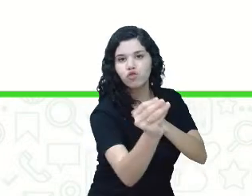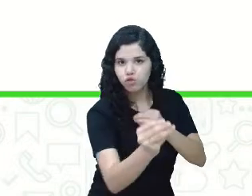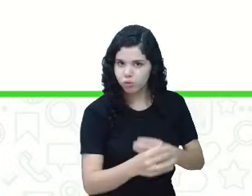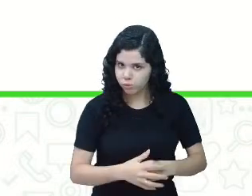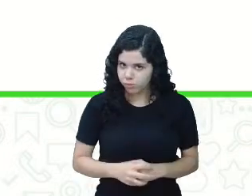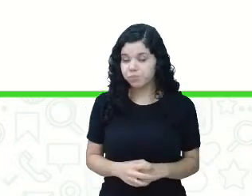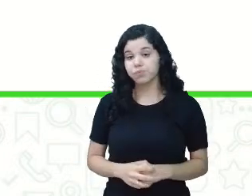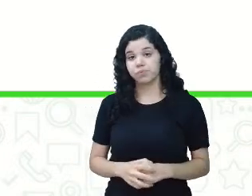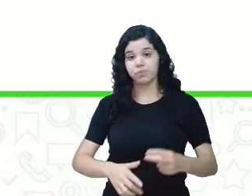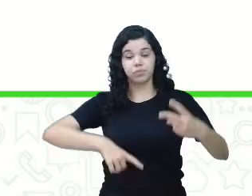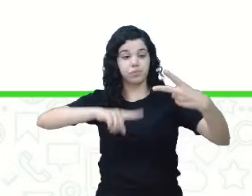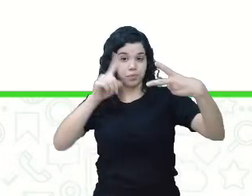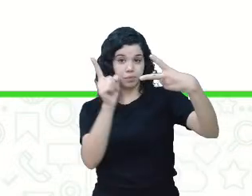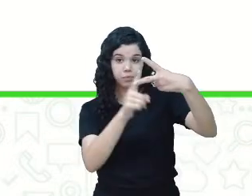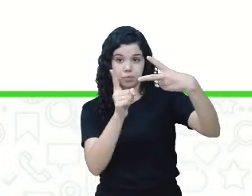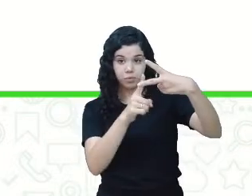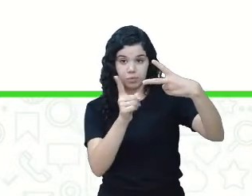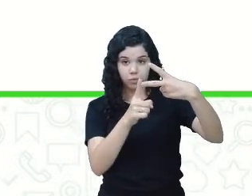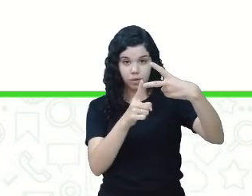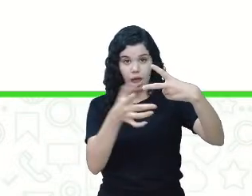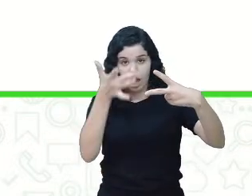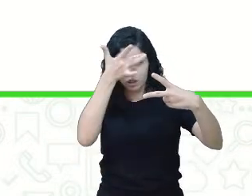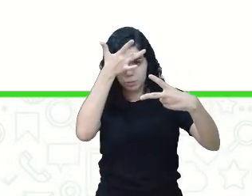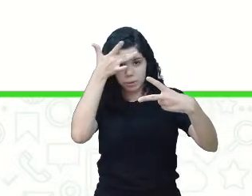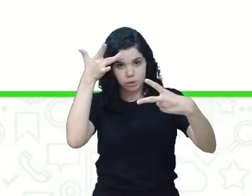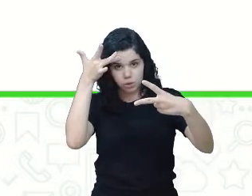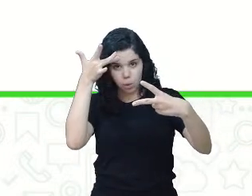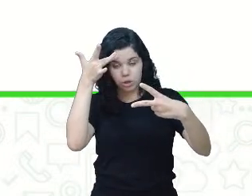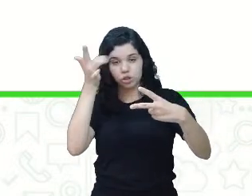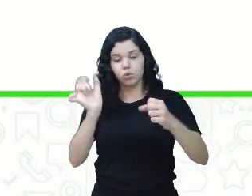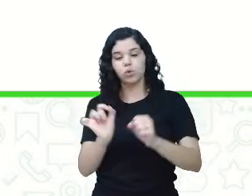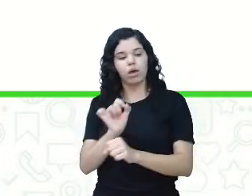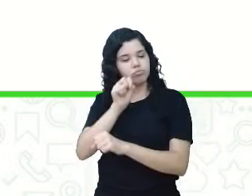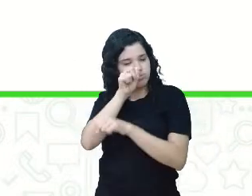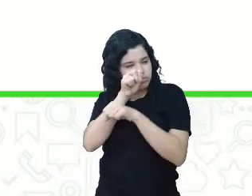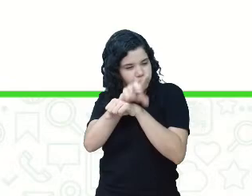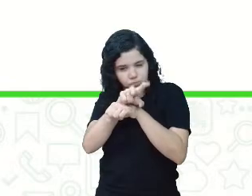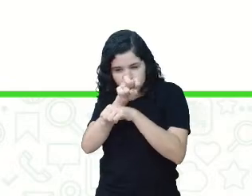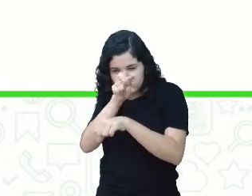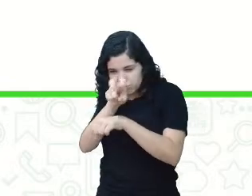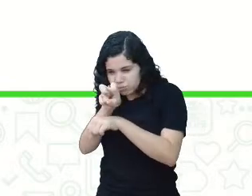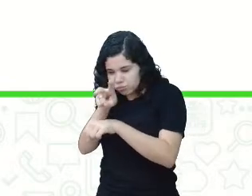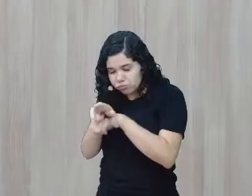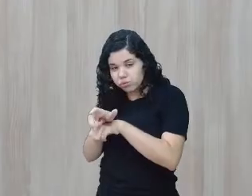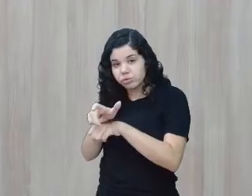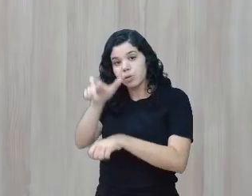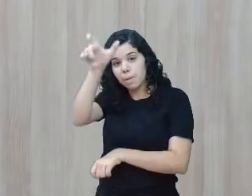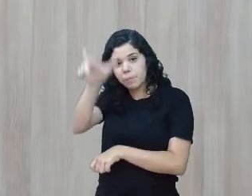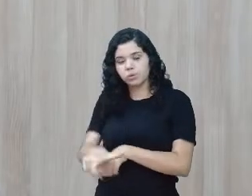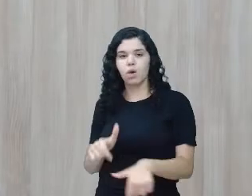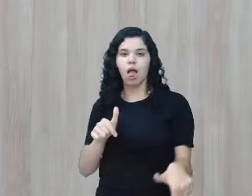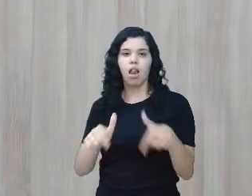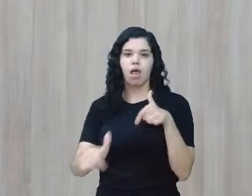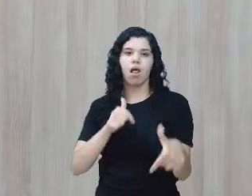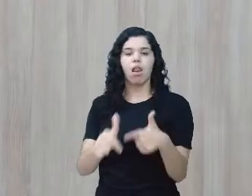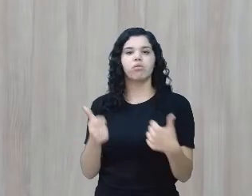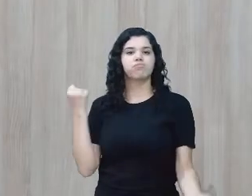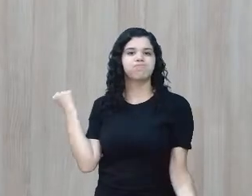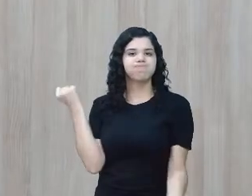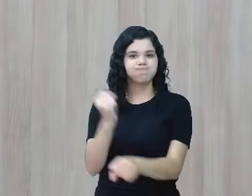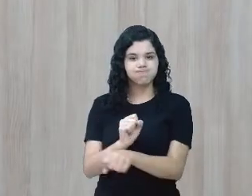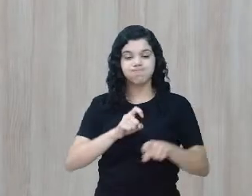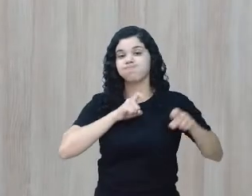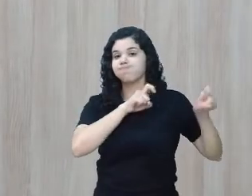feitores. Homens que vigiavam o trabalho das pessoas escravizadas nas fazendas. Volta aqui.